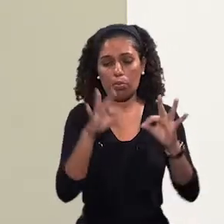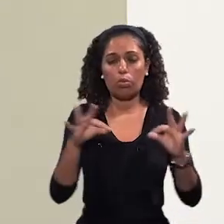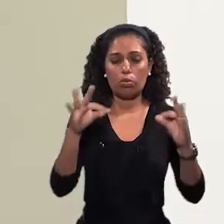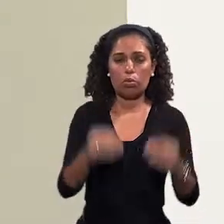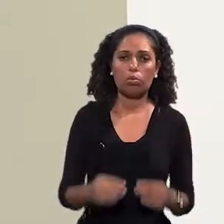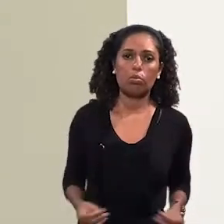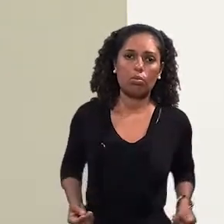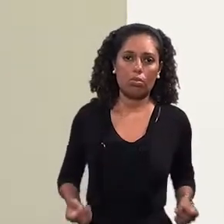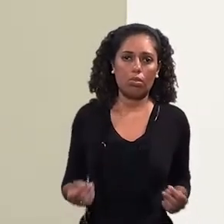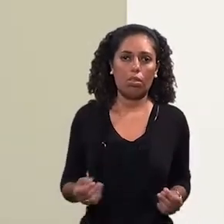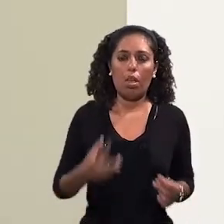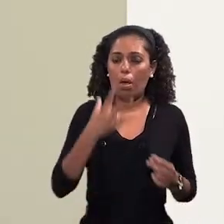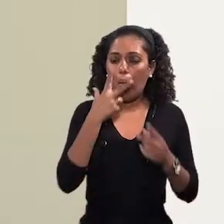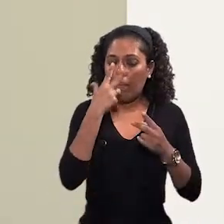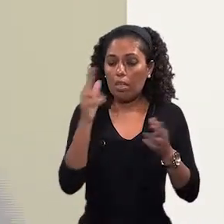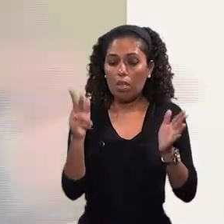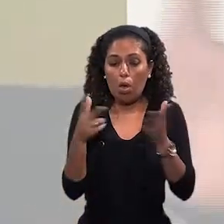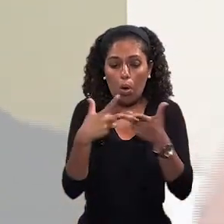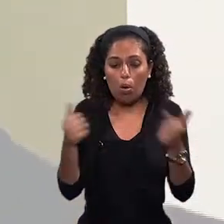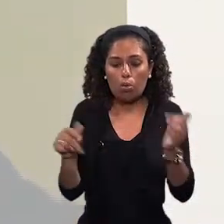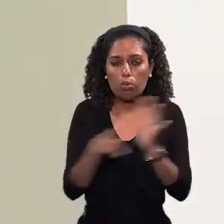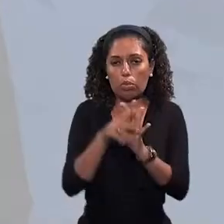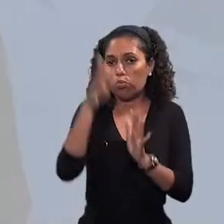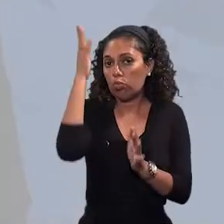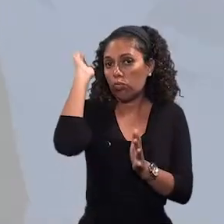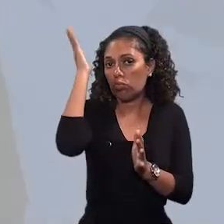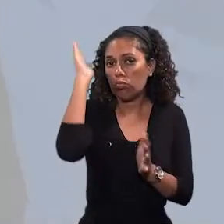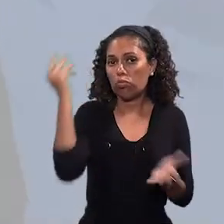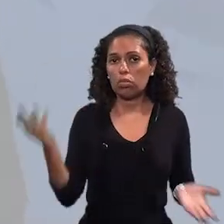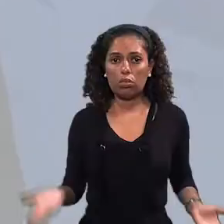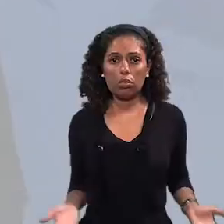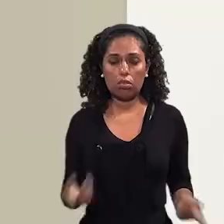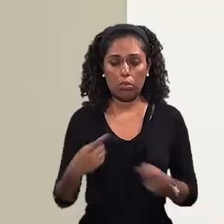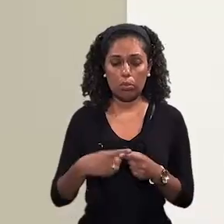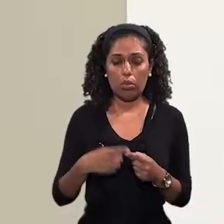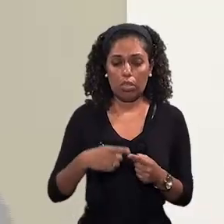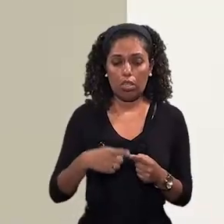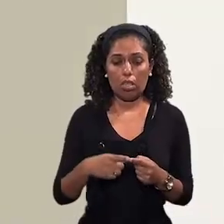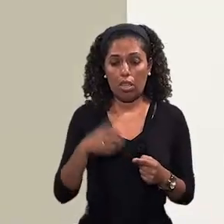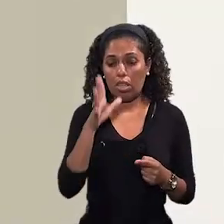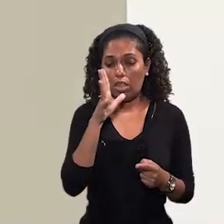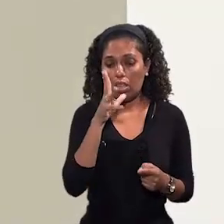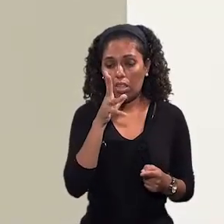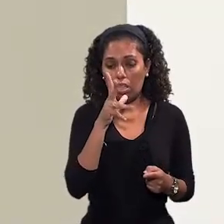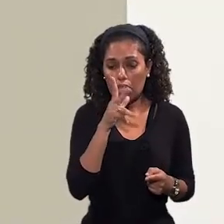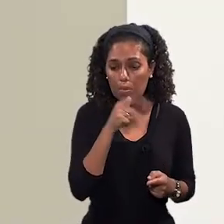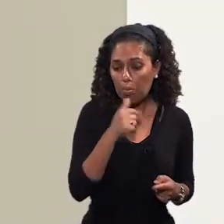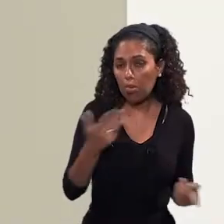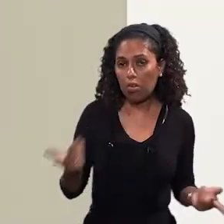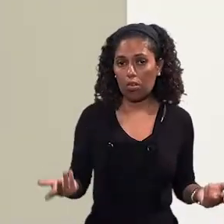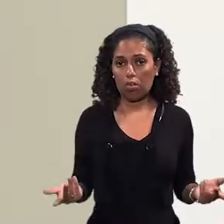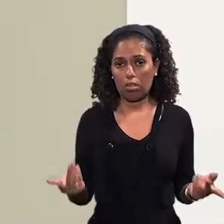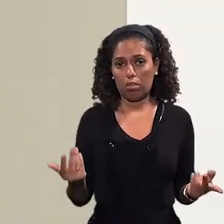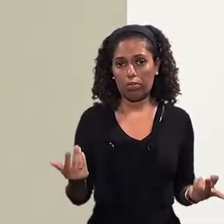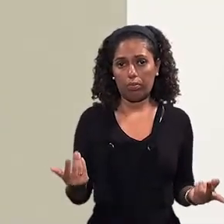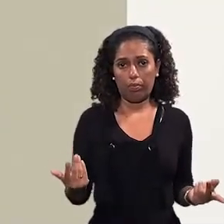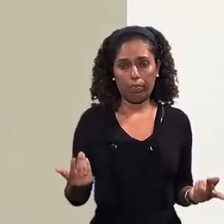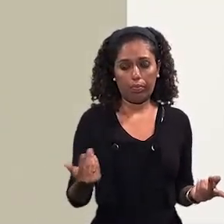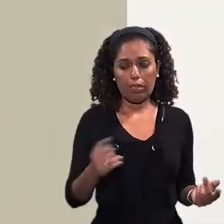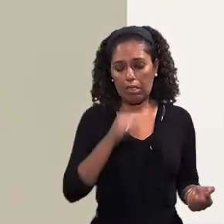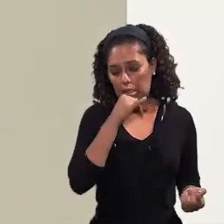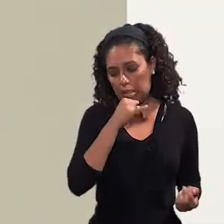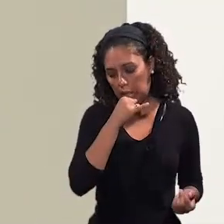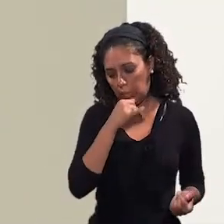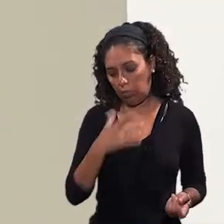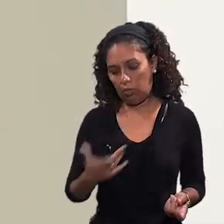que acaba sendo uma burocracia. Sim. Atrapalha, né? Atrapalha. Porque você conseguir certos laudos ou certas permissões, e você